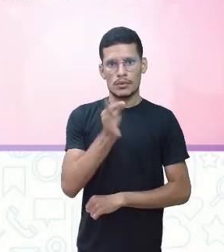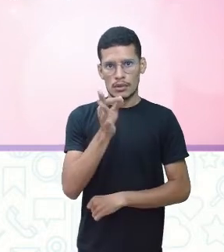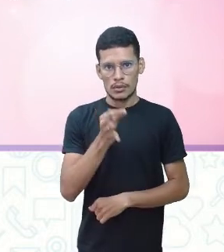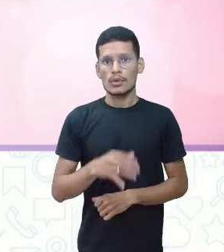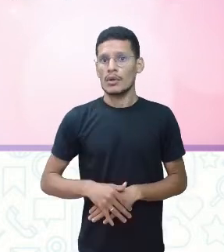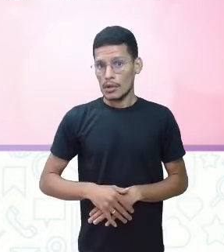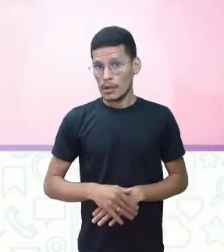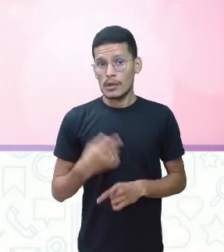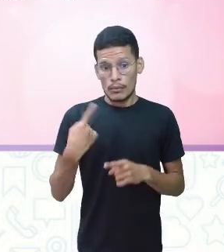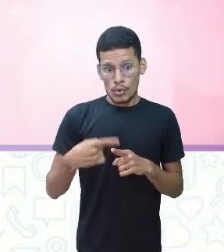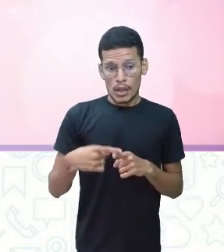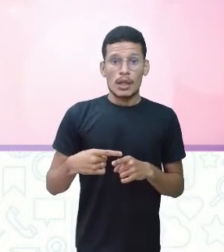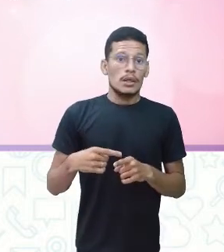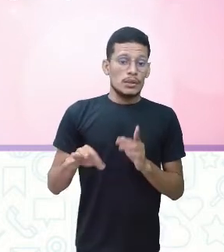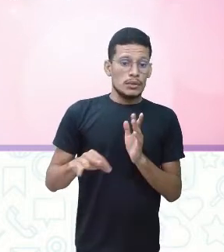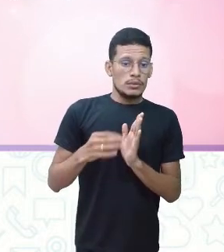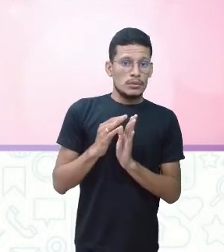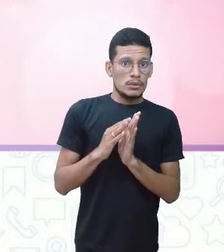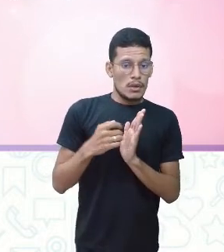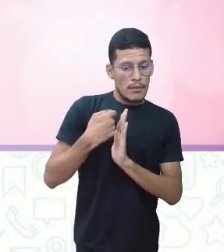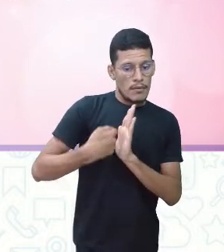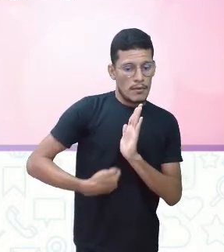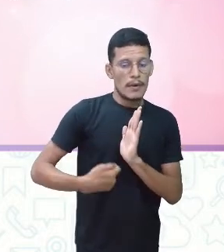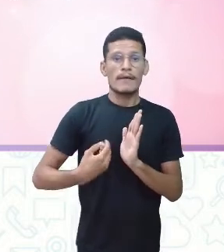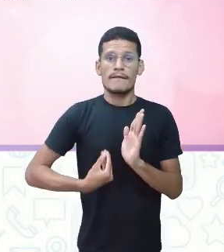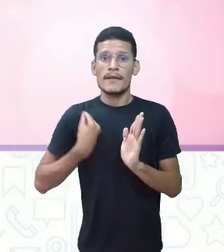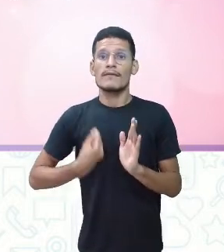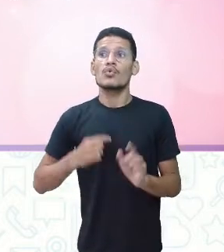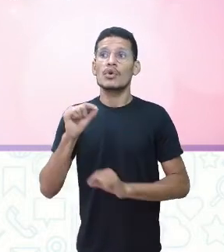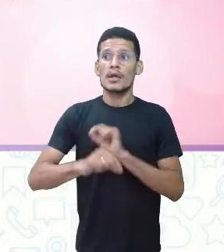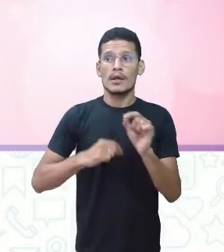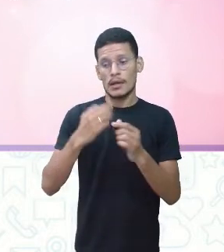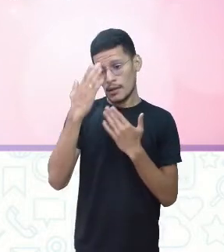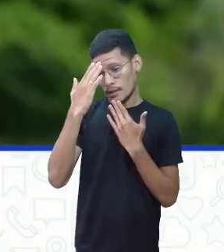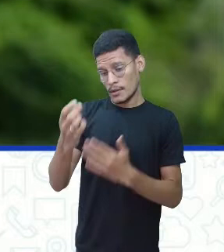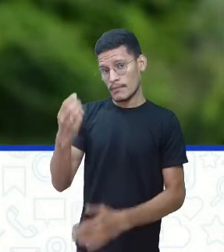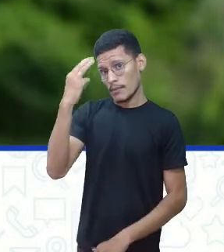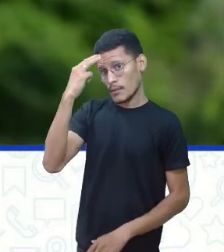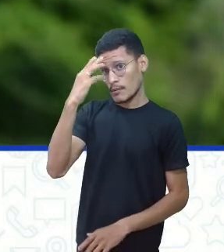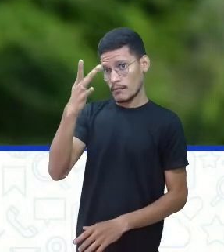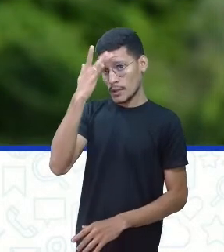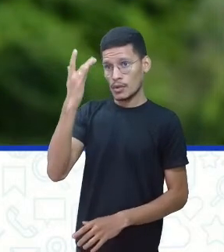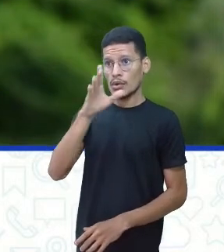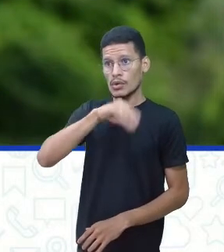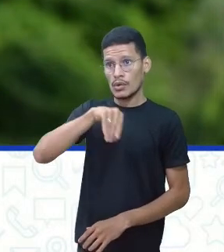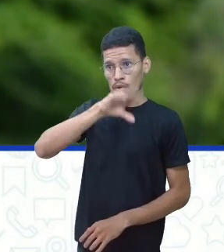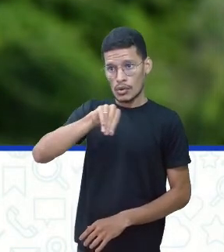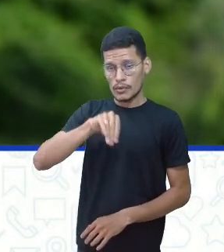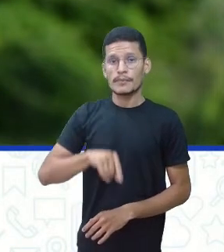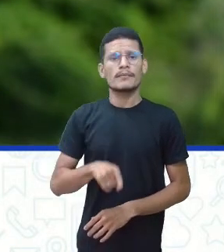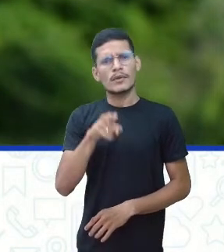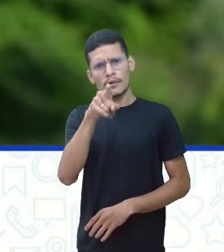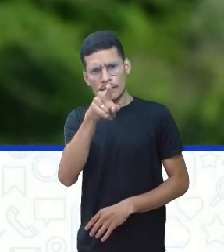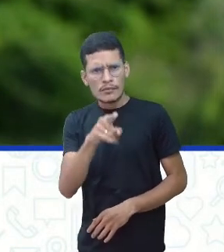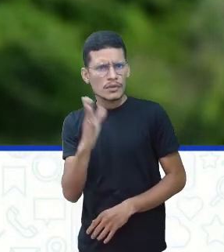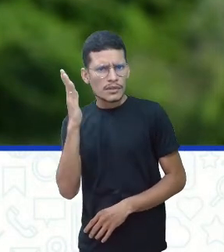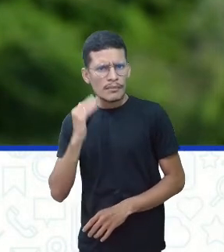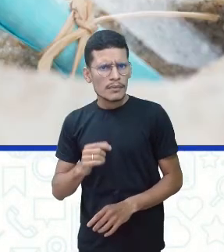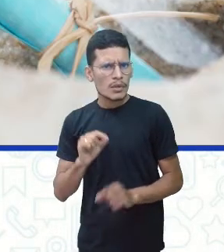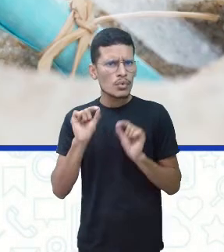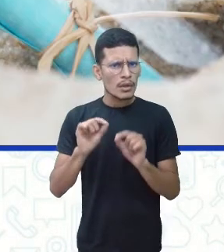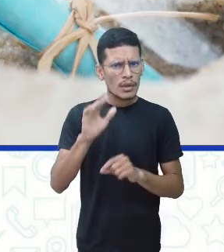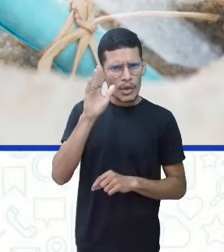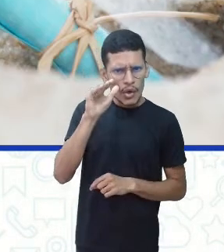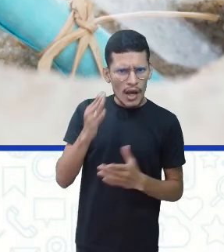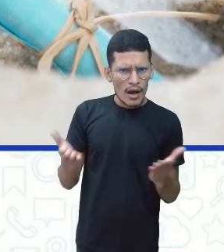né? Já que esses escritos mantinham-se vivos graças à memória dos contadores de história. E aí eu trouxe uma curiosidade. Você